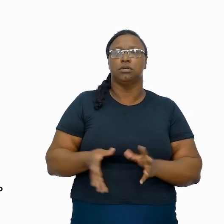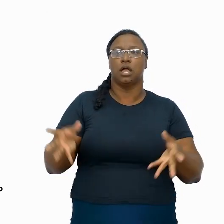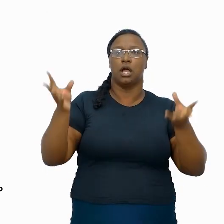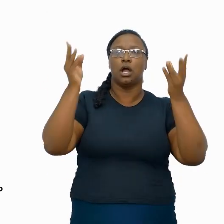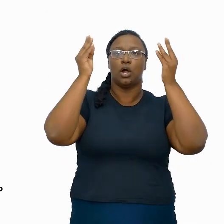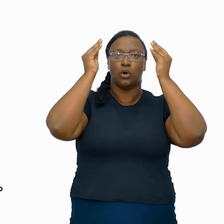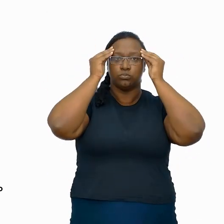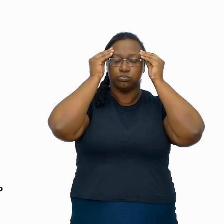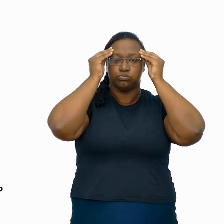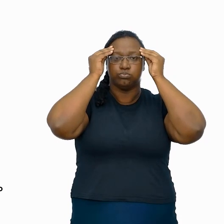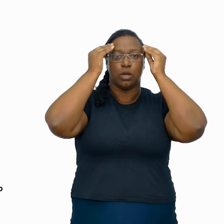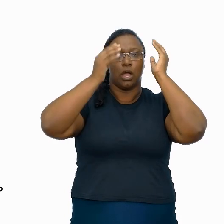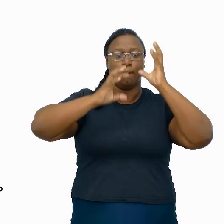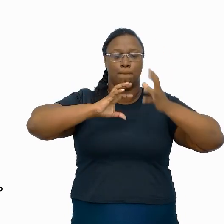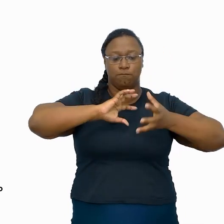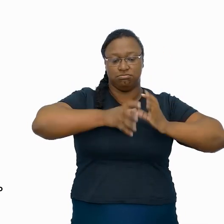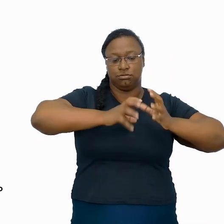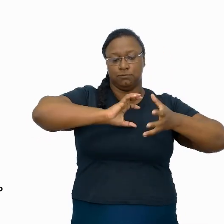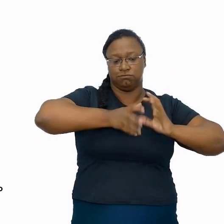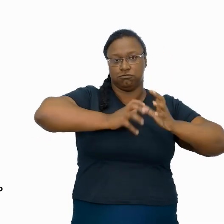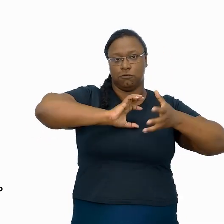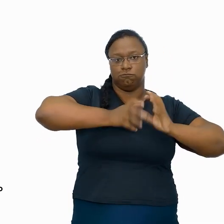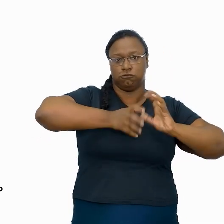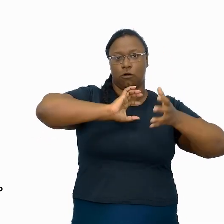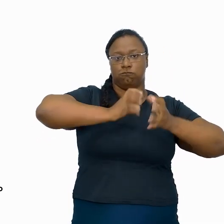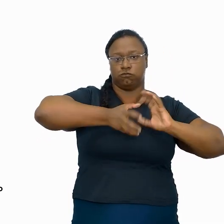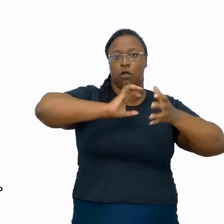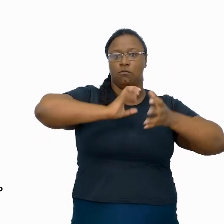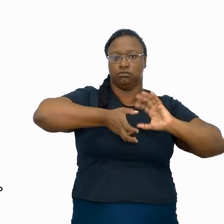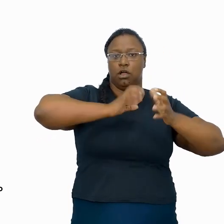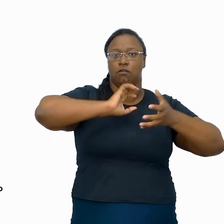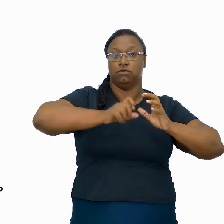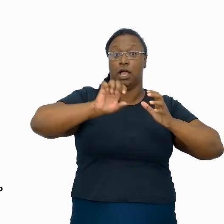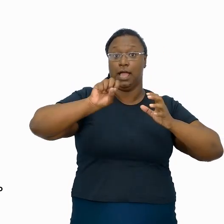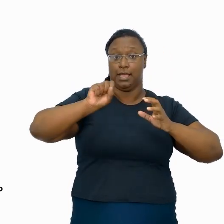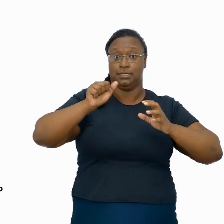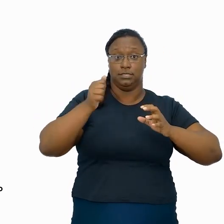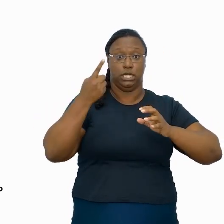de funcionamento de um motor e de um gerador elétrico, lá da SA1,